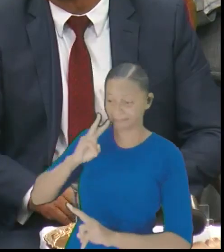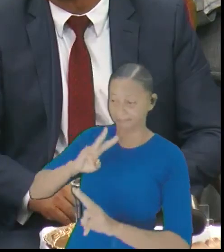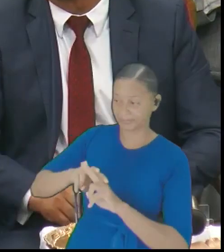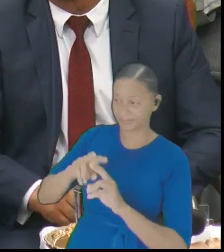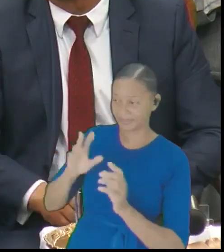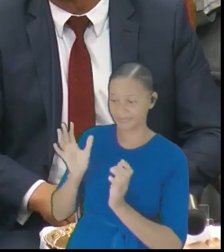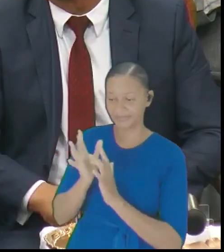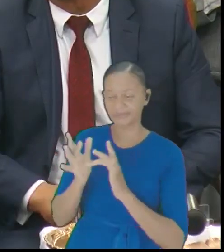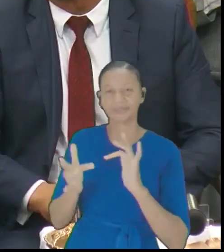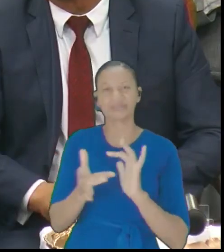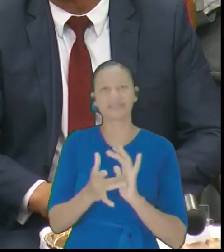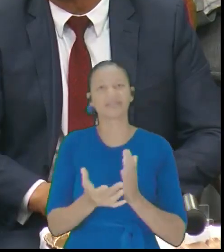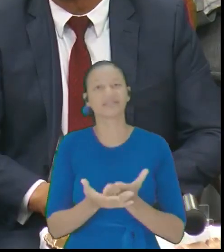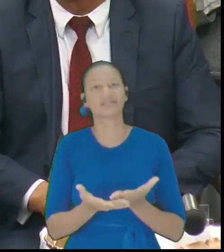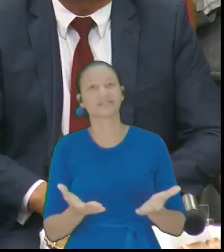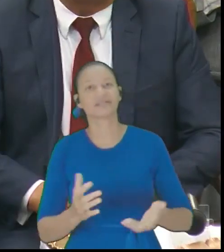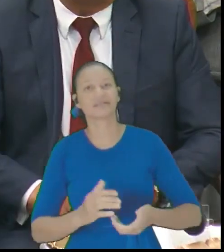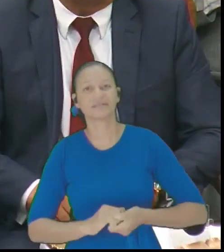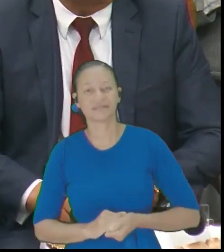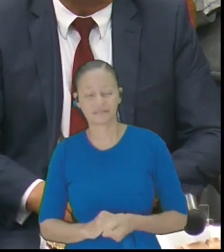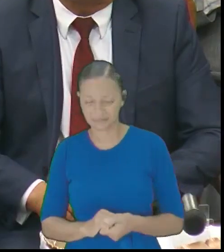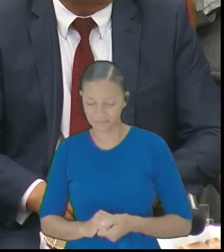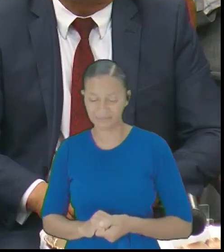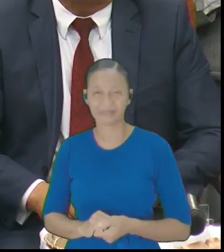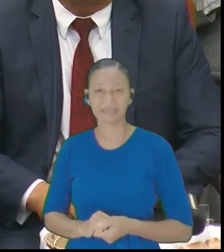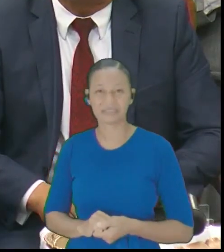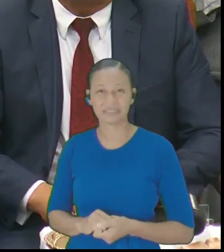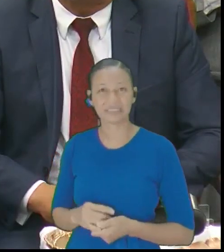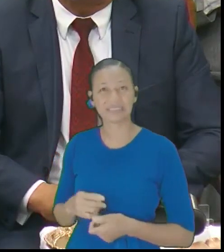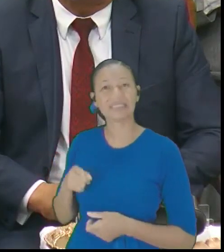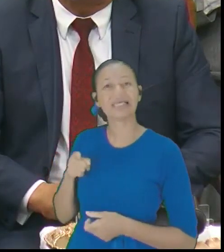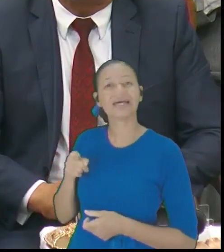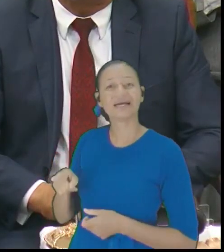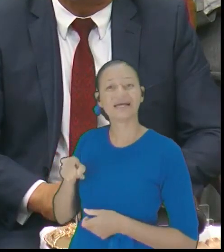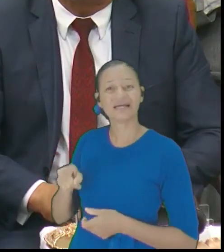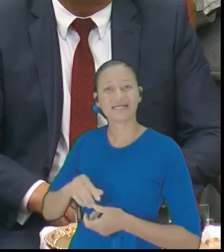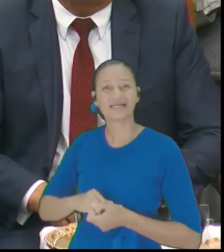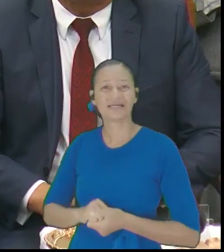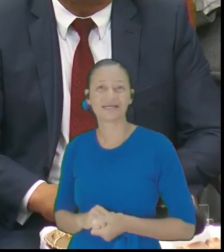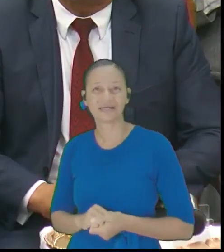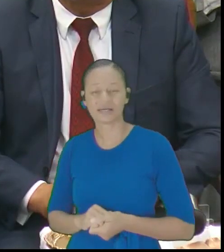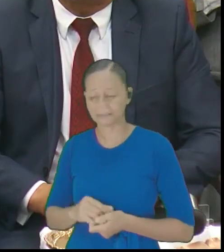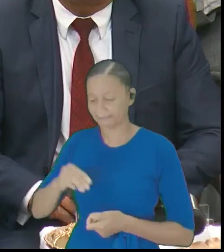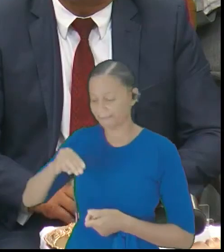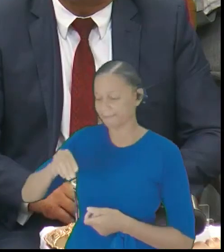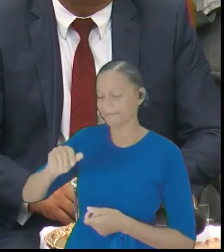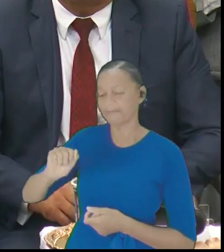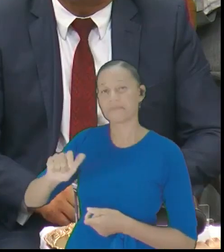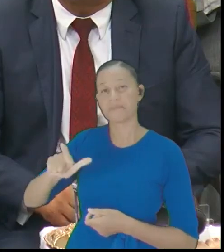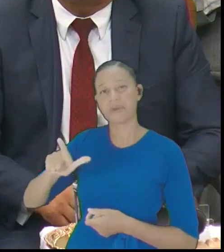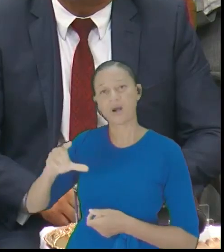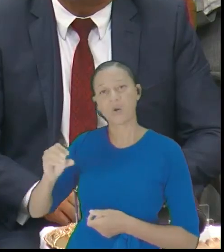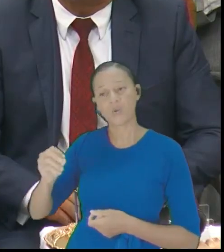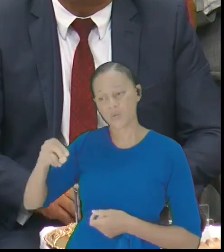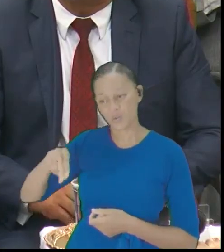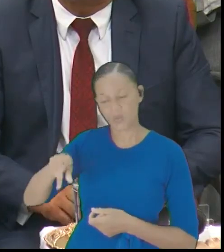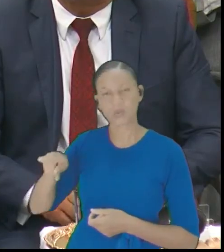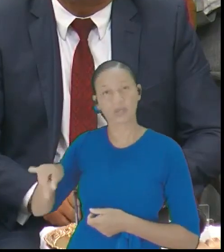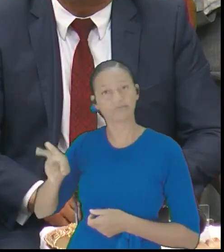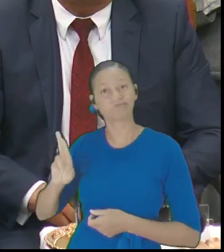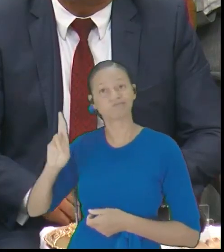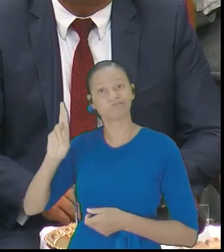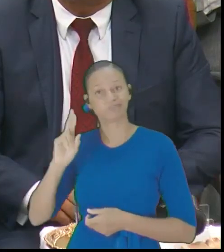Jesus e Malco estava encarregado para efetuar a prisão. Quem era Malco? Um